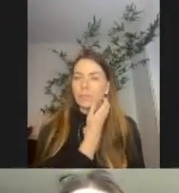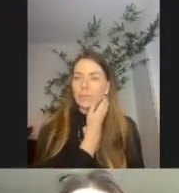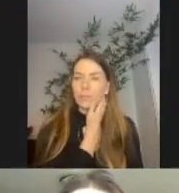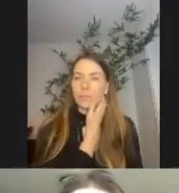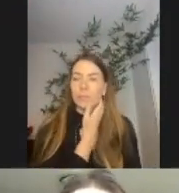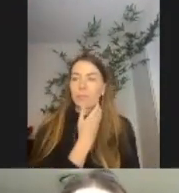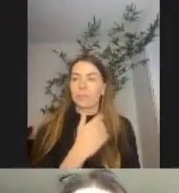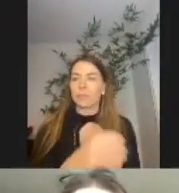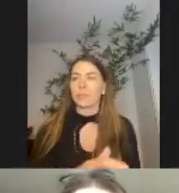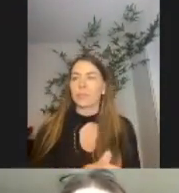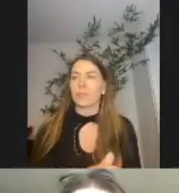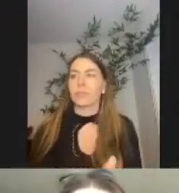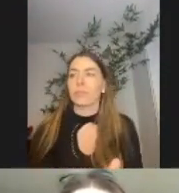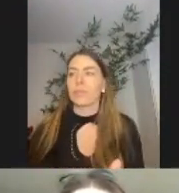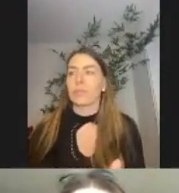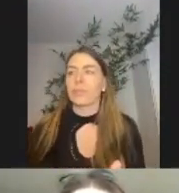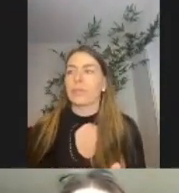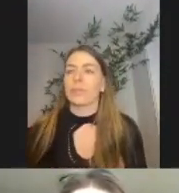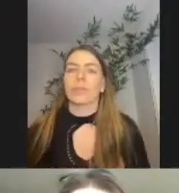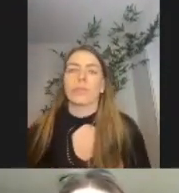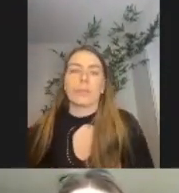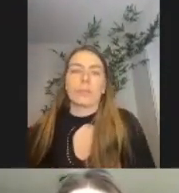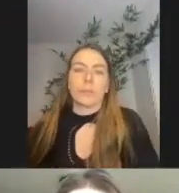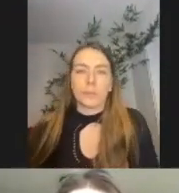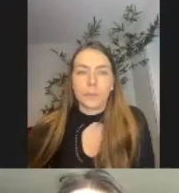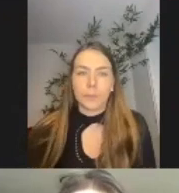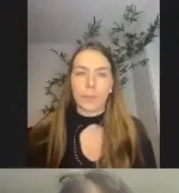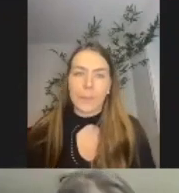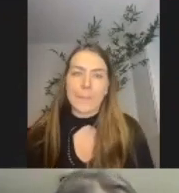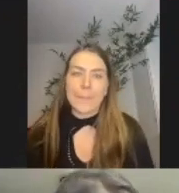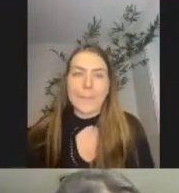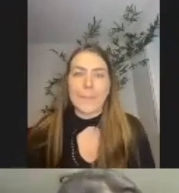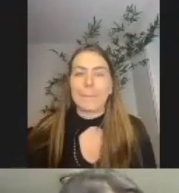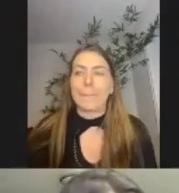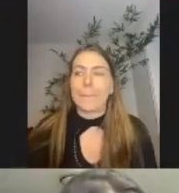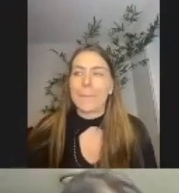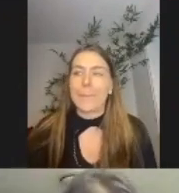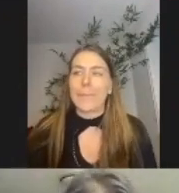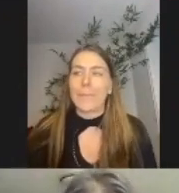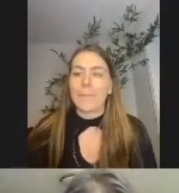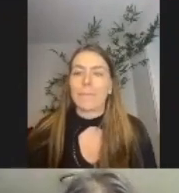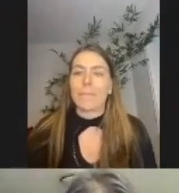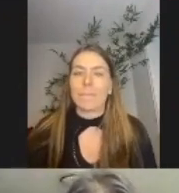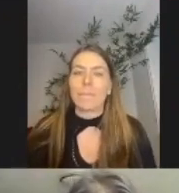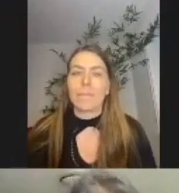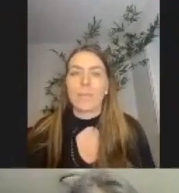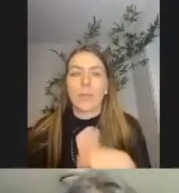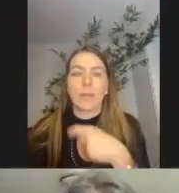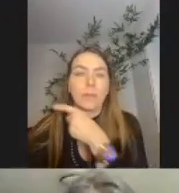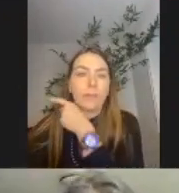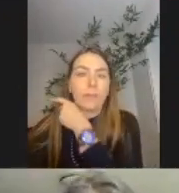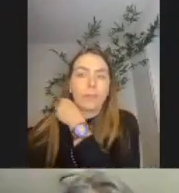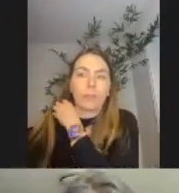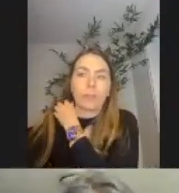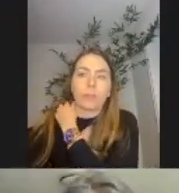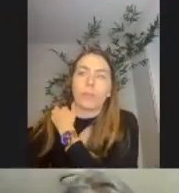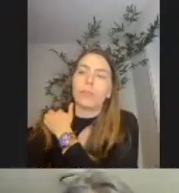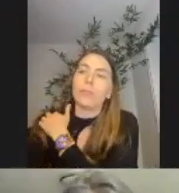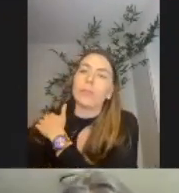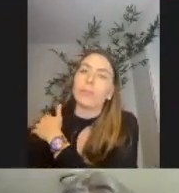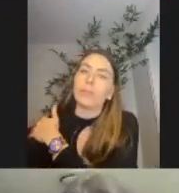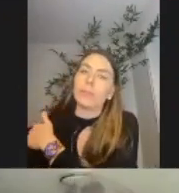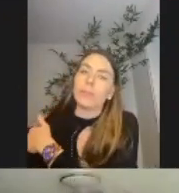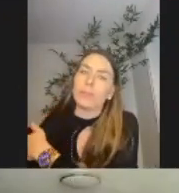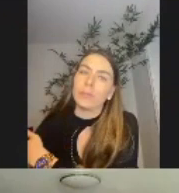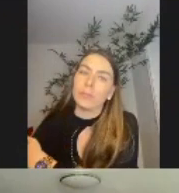é um produto que a gente usa bastante no sabor baunilha. E nós temos o macarrão konjac também, né?